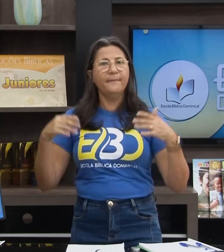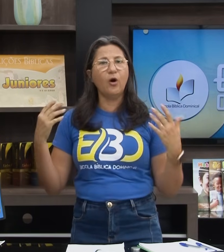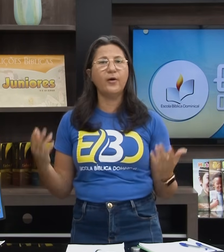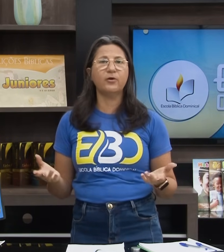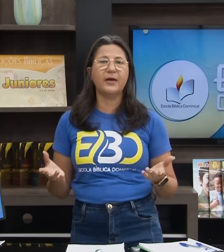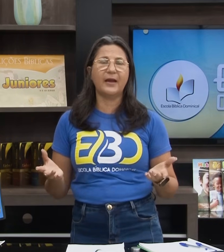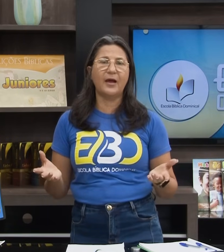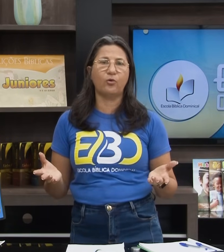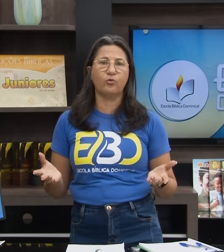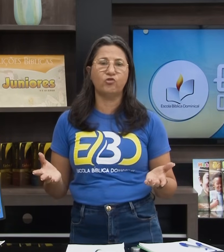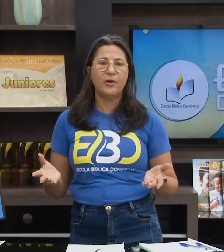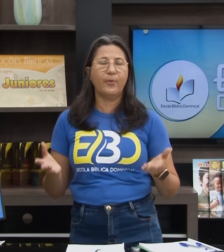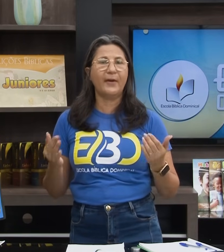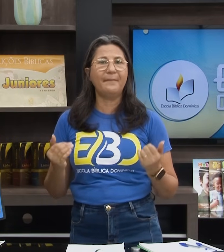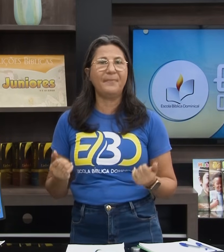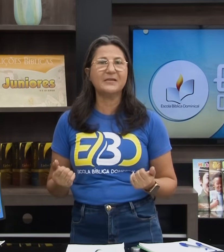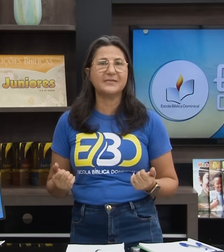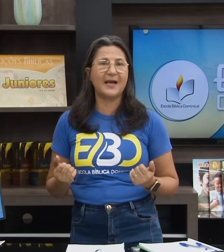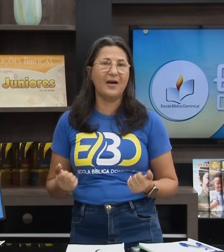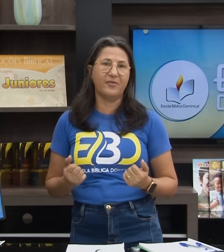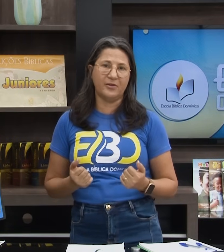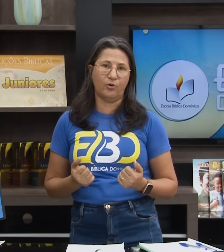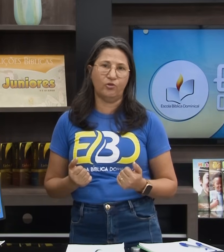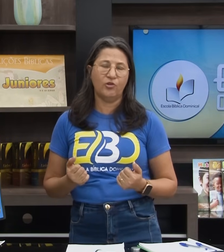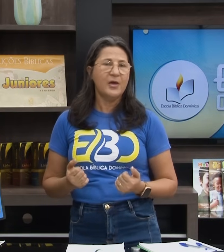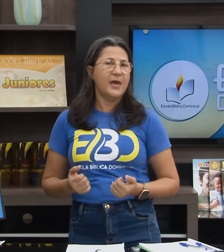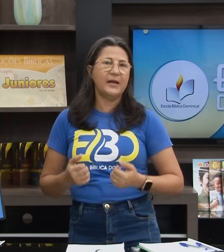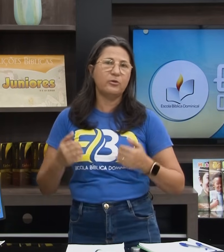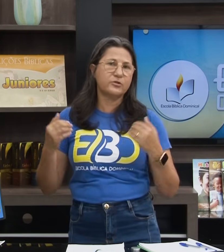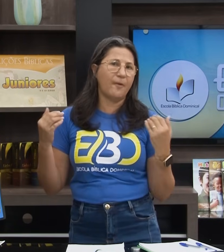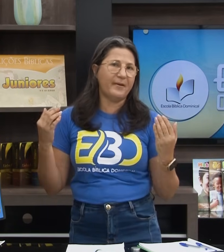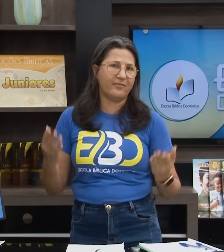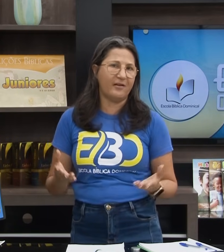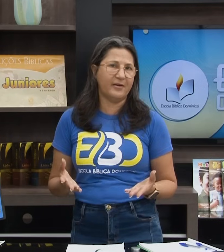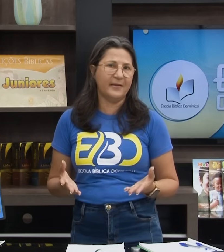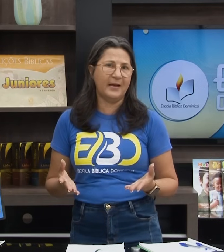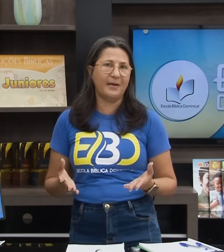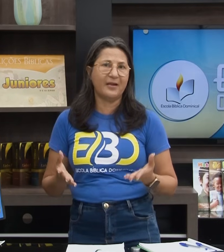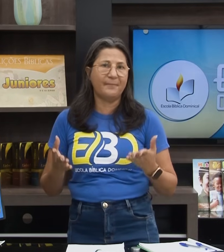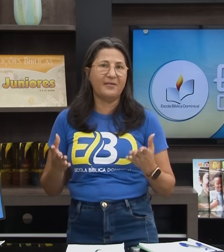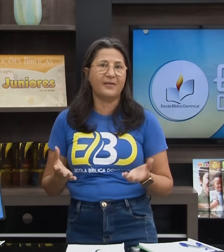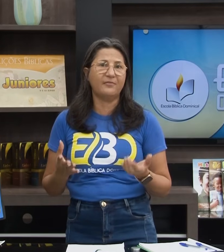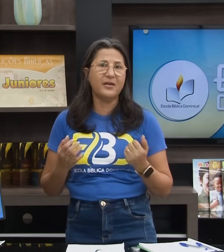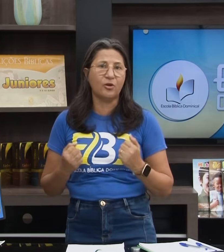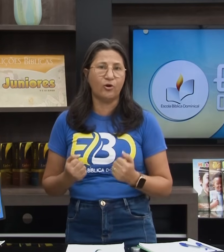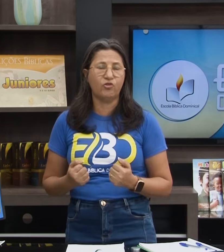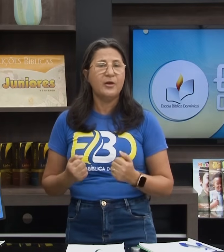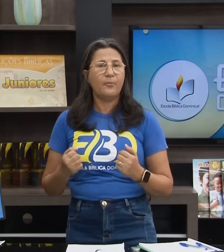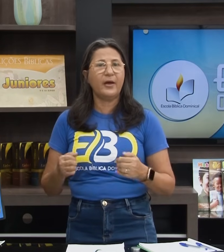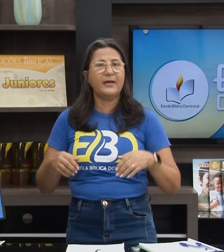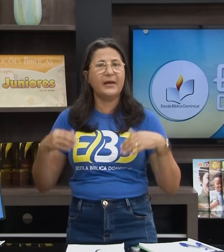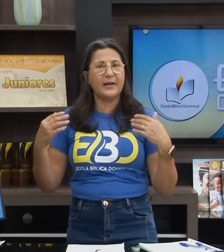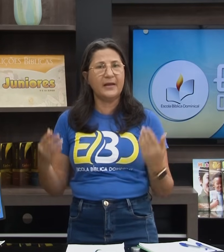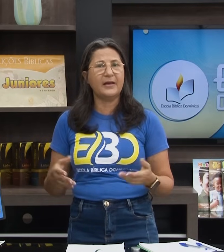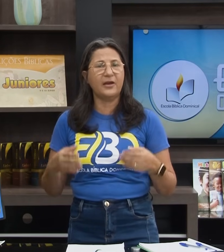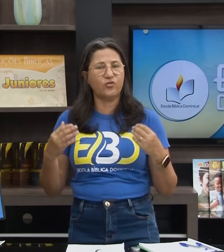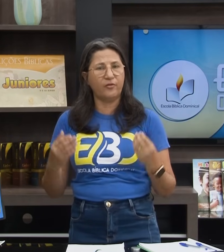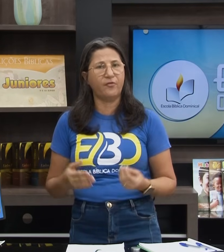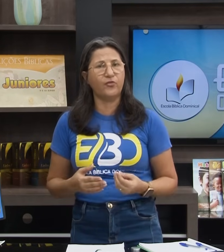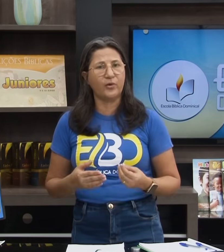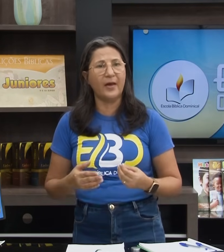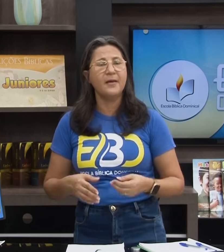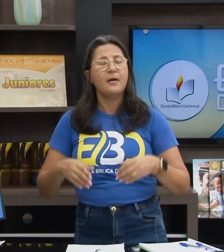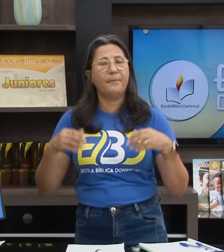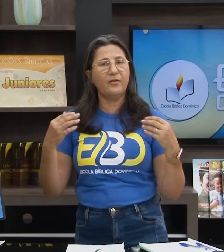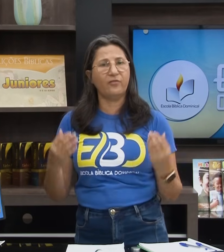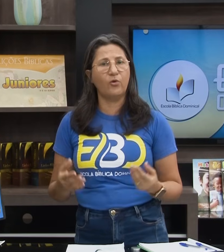fez morreu naquela Cruz luz porque ele pensava em nós ele não só pensava nele mas ele pensava em nós porque ele queria que a gente